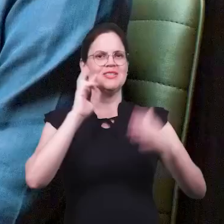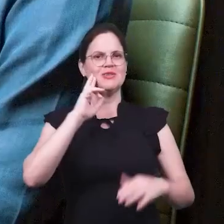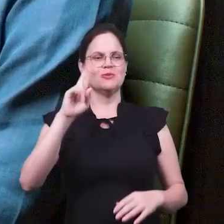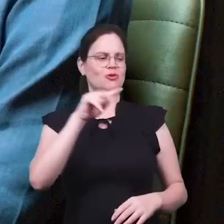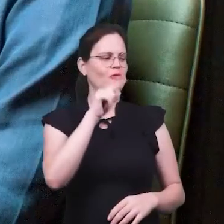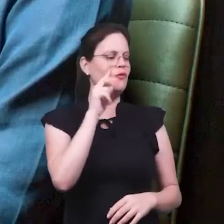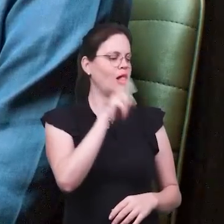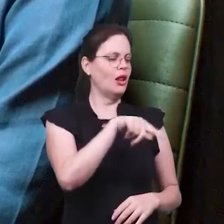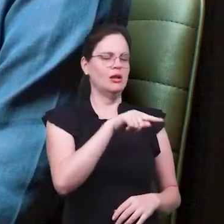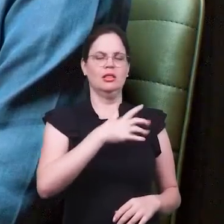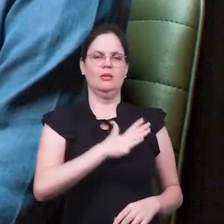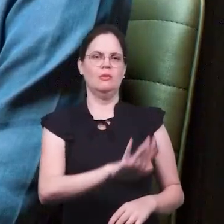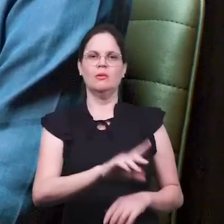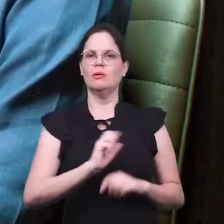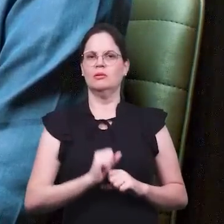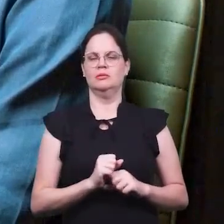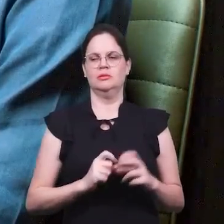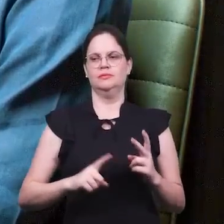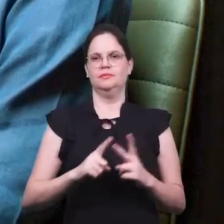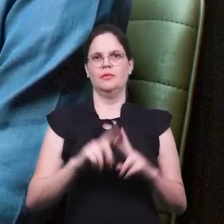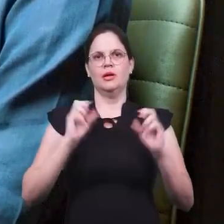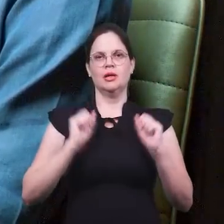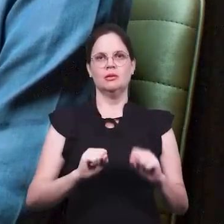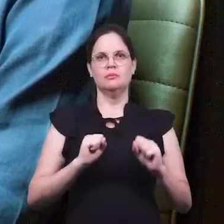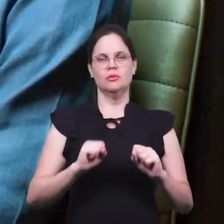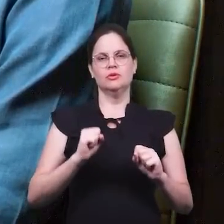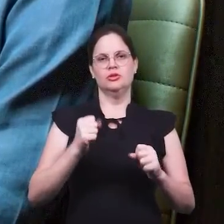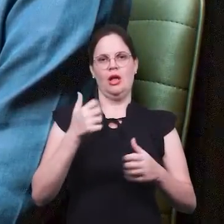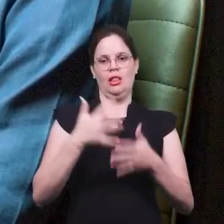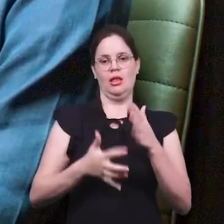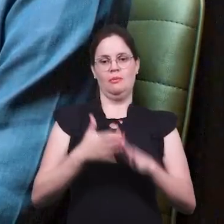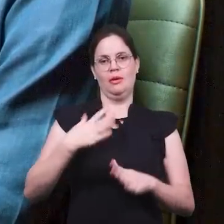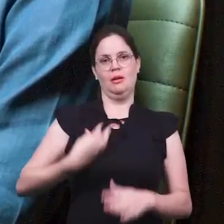nome do Senhor, que talvez ia me